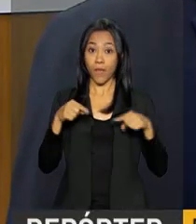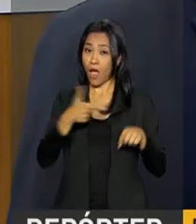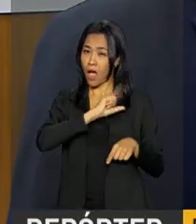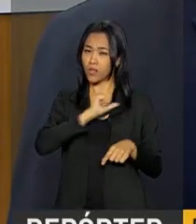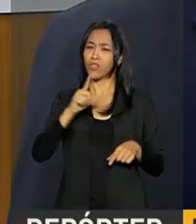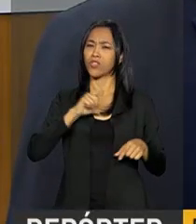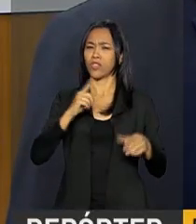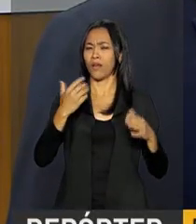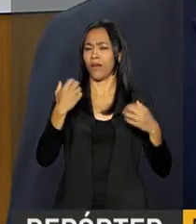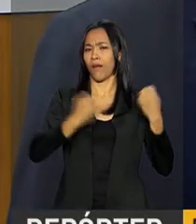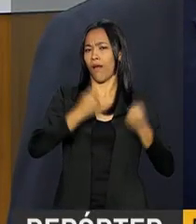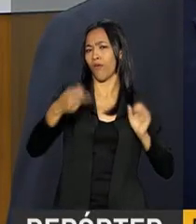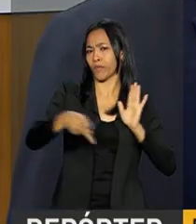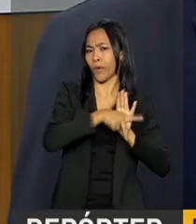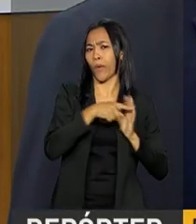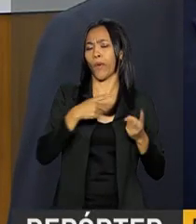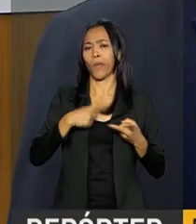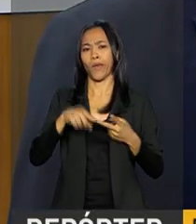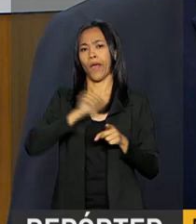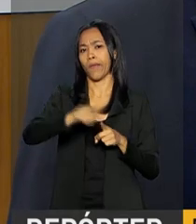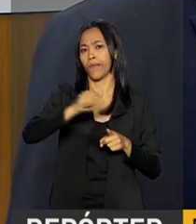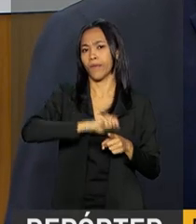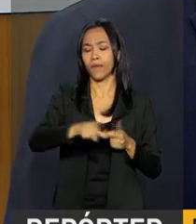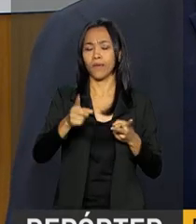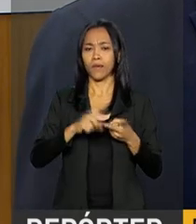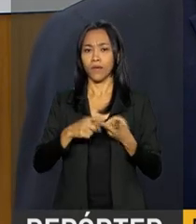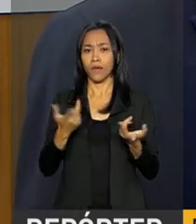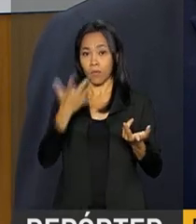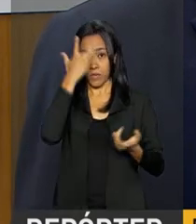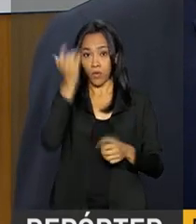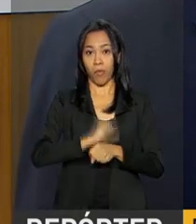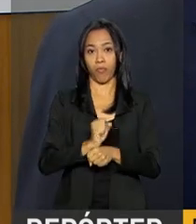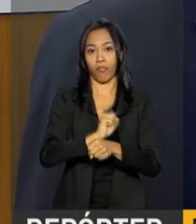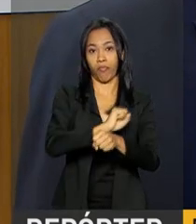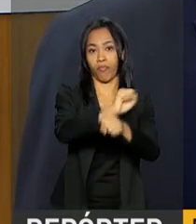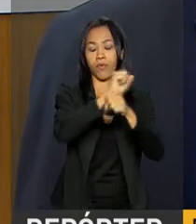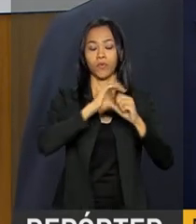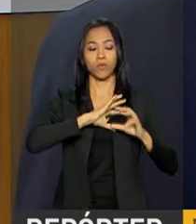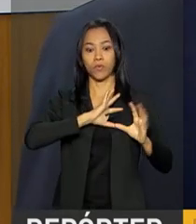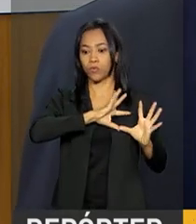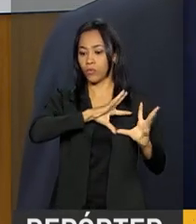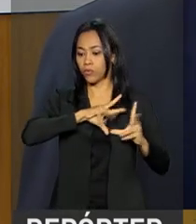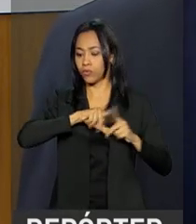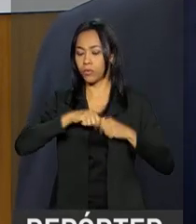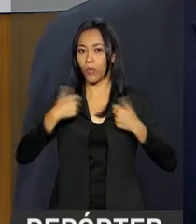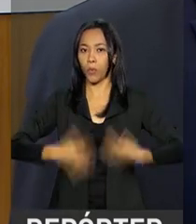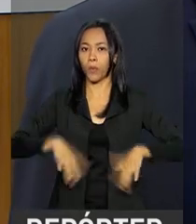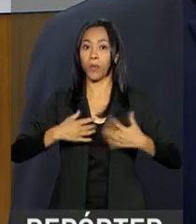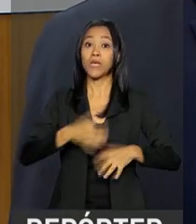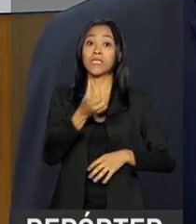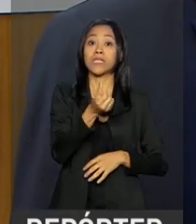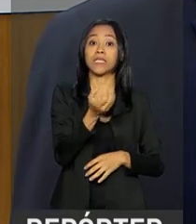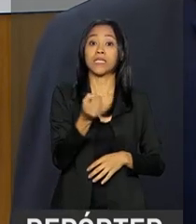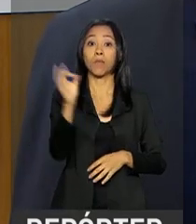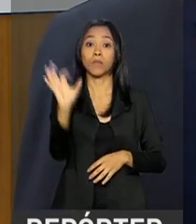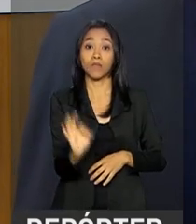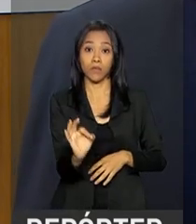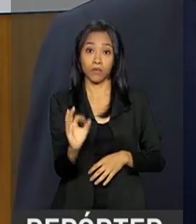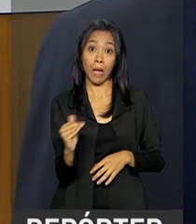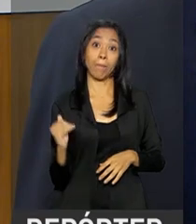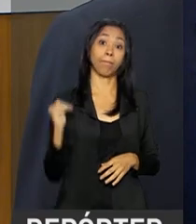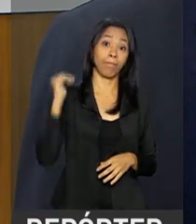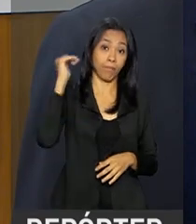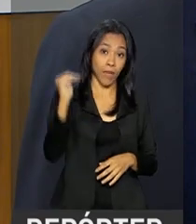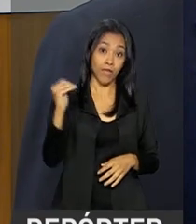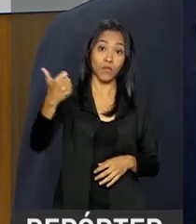tínhamos carros alugados, motorista, despesa de manutenção, o conjunto custava 60% mais do que custa com